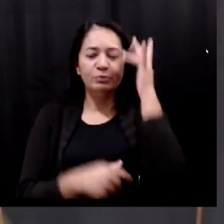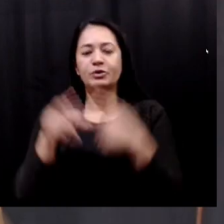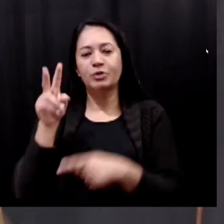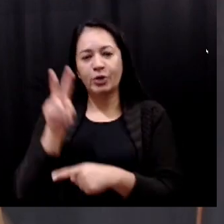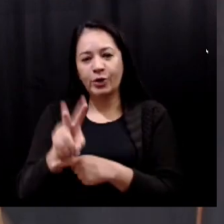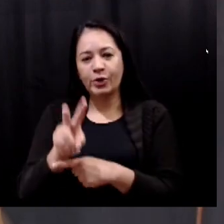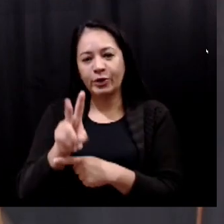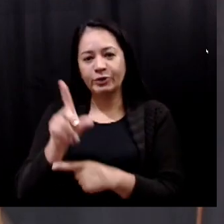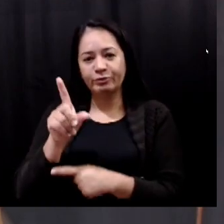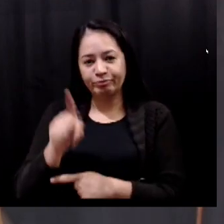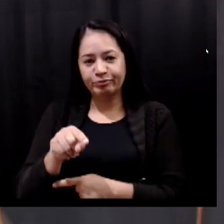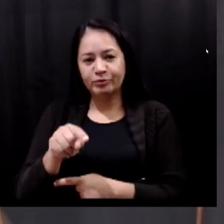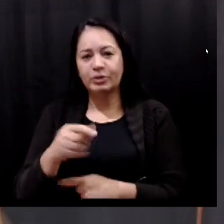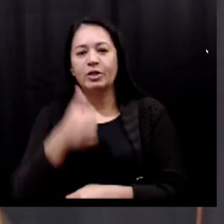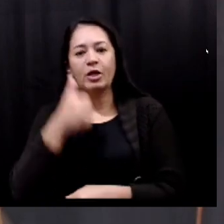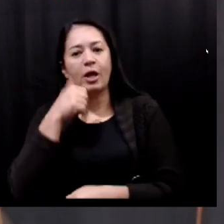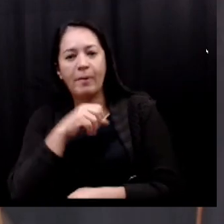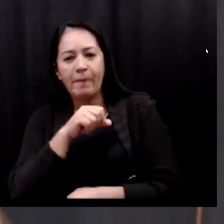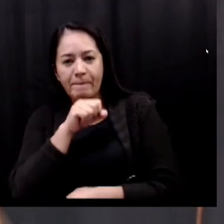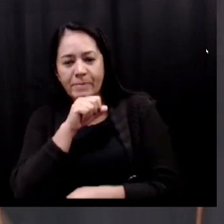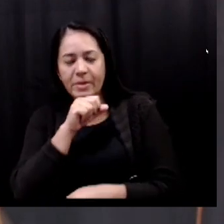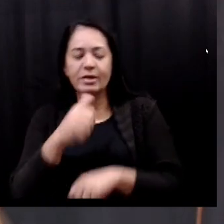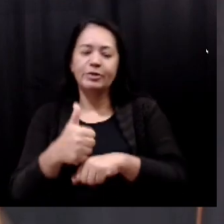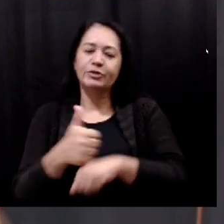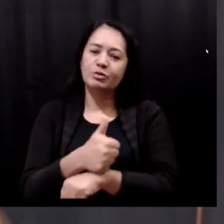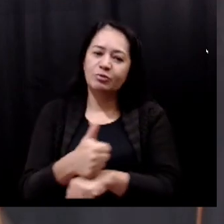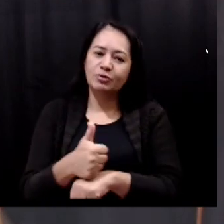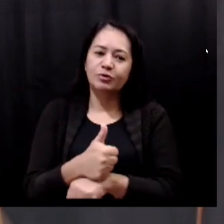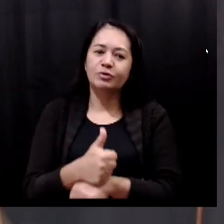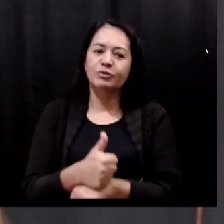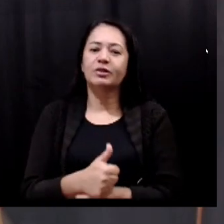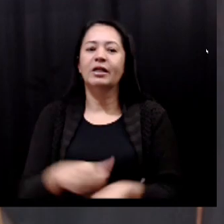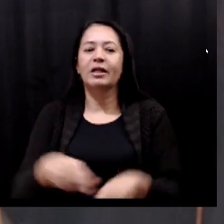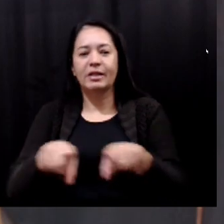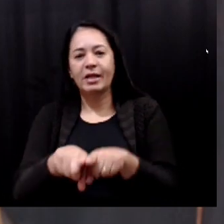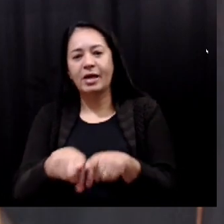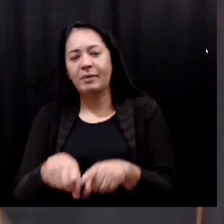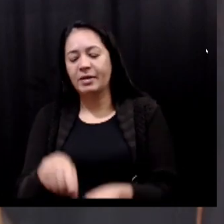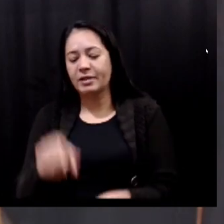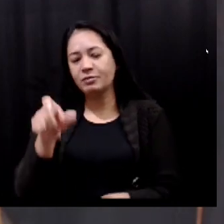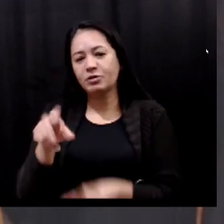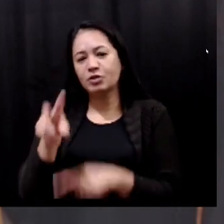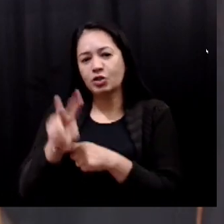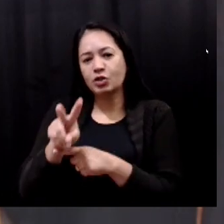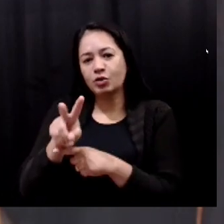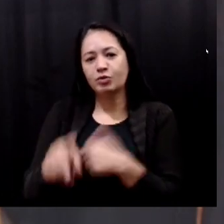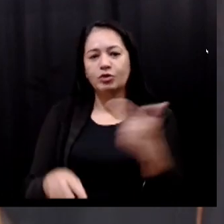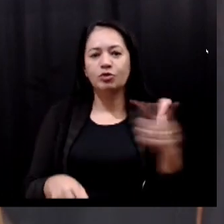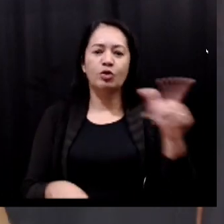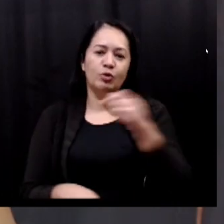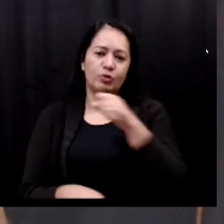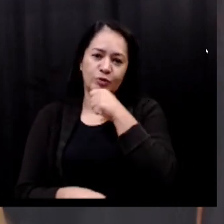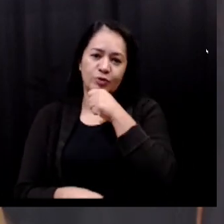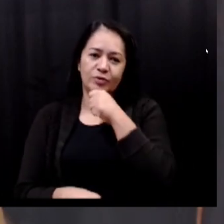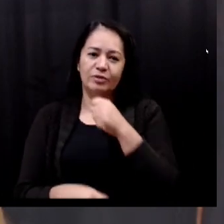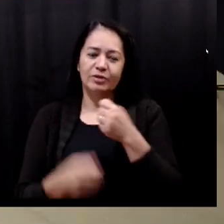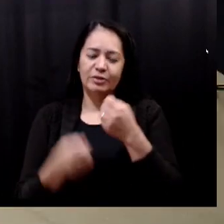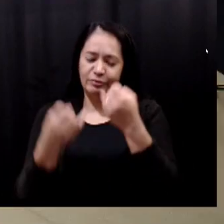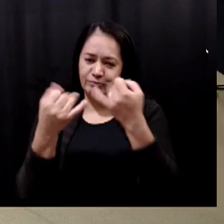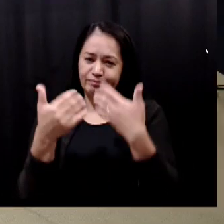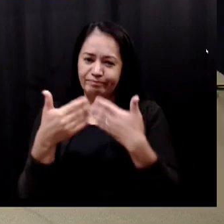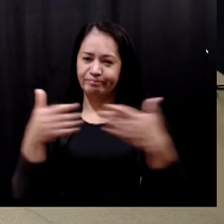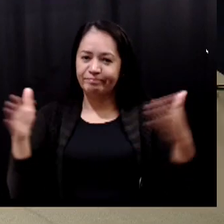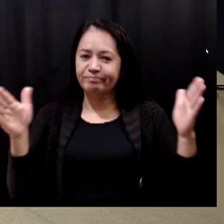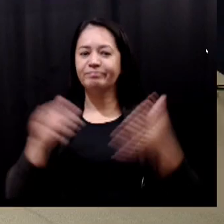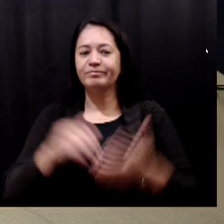dos cuidadores profissionais, dos cuidadores de pessoas idosas, e abrir um pouquinho mais esse tema.